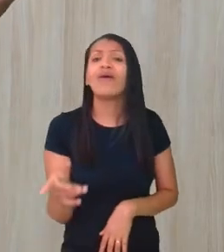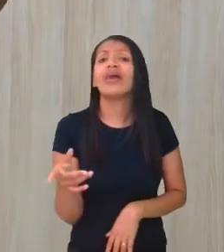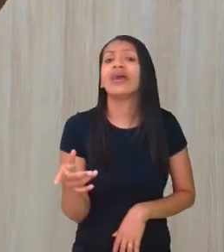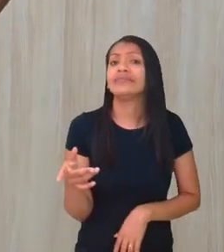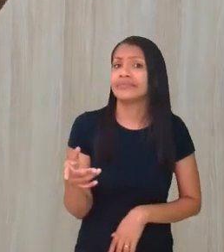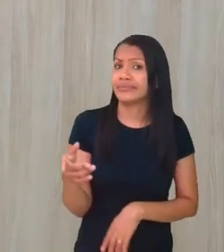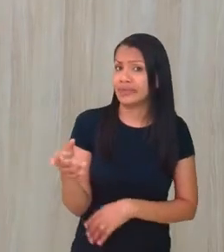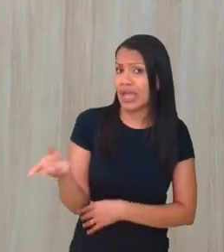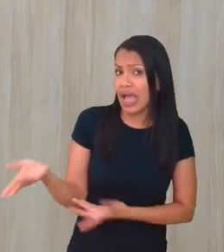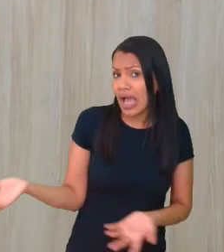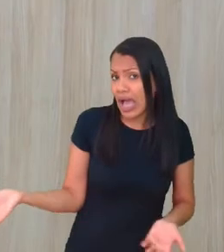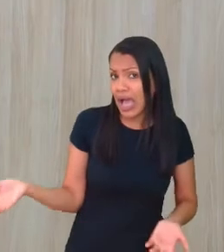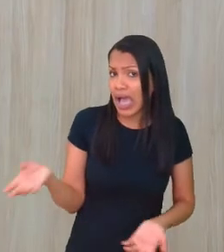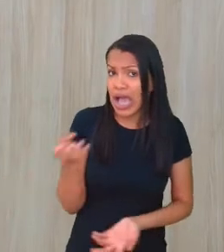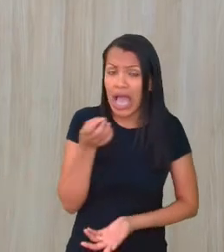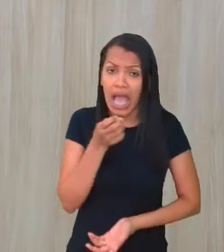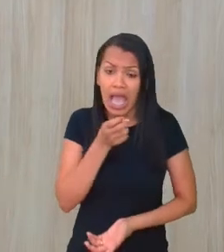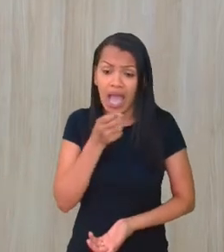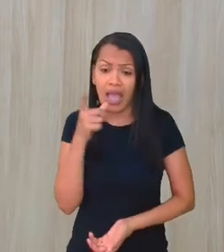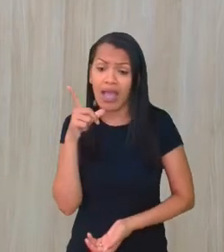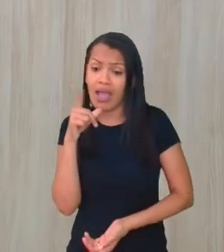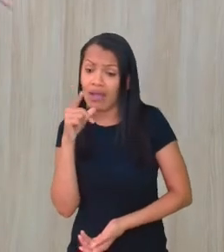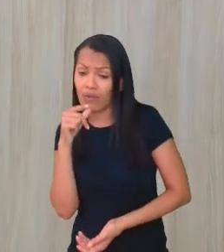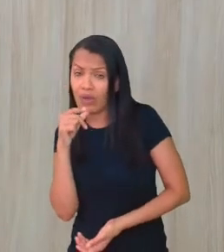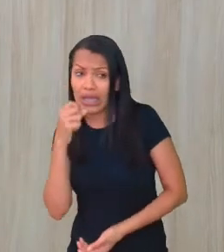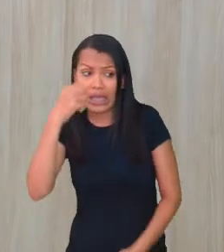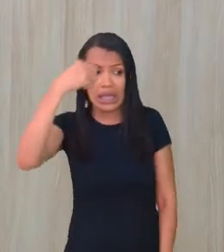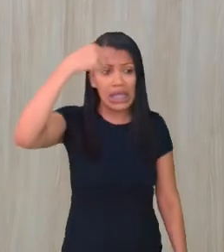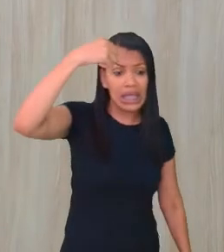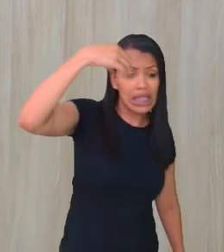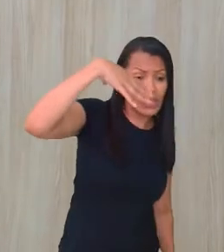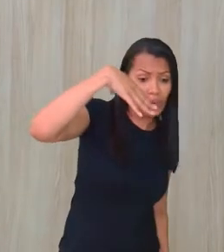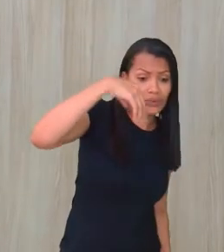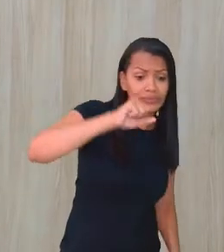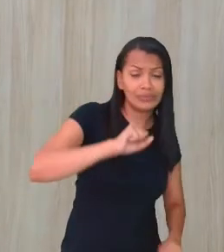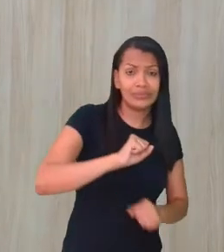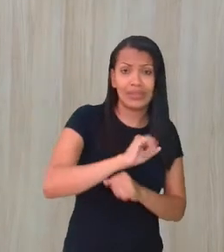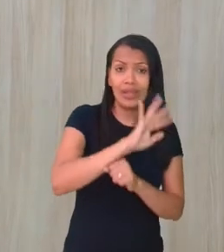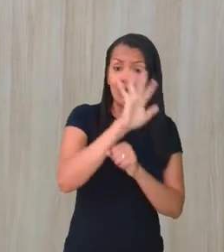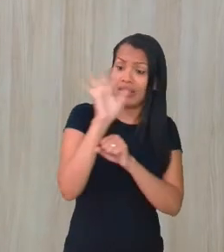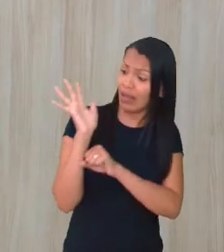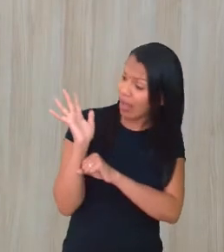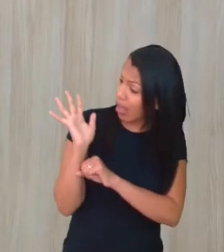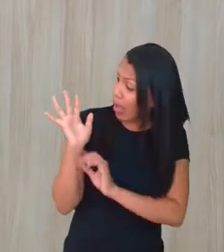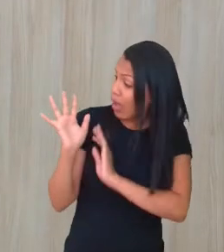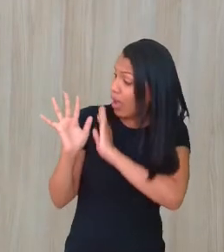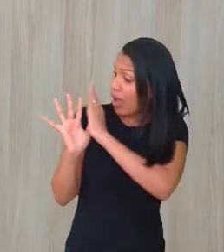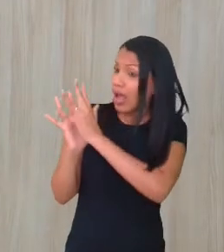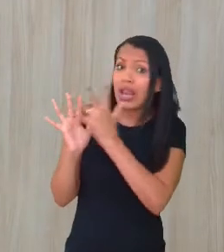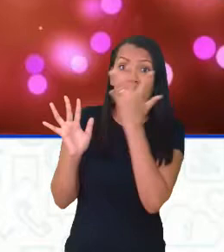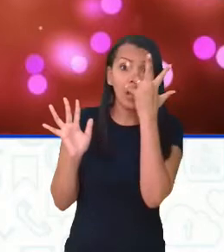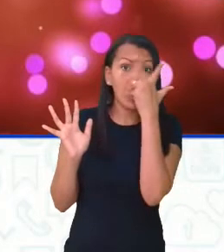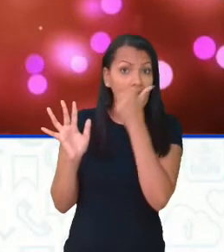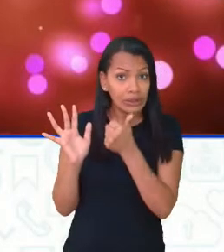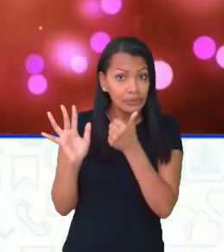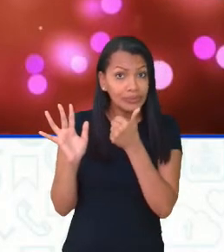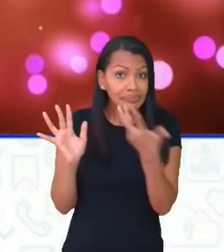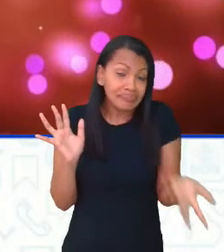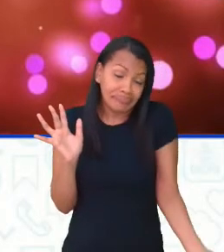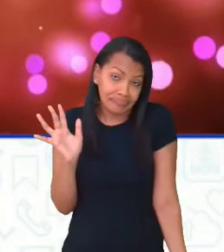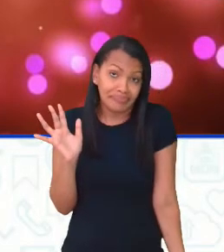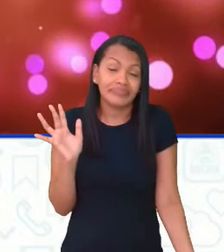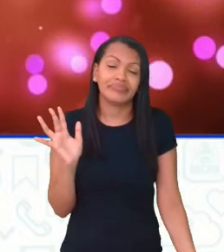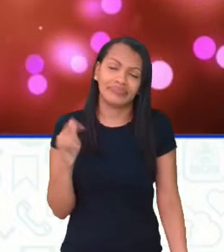todas aquelas cores, não tem pigmento nenhum. Então vamos continuar a crônica e ver o que é que Rubem Braga entendeu de toda essa situação.